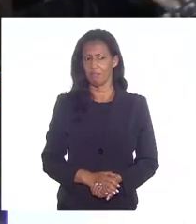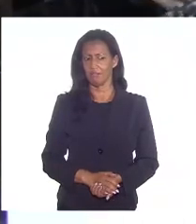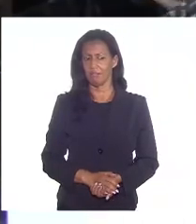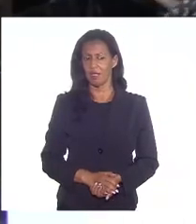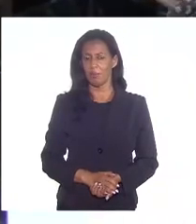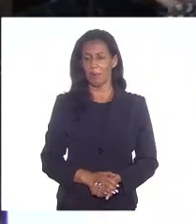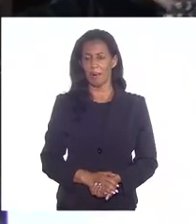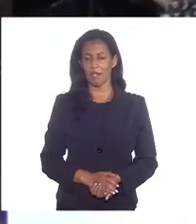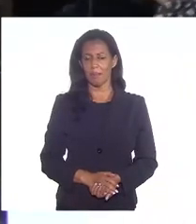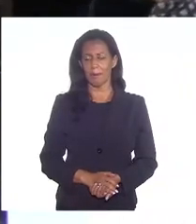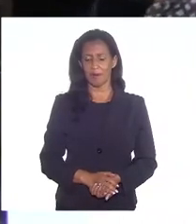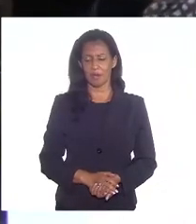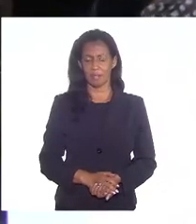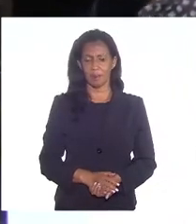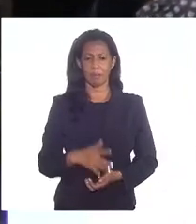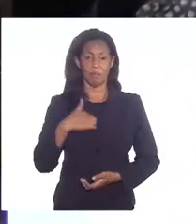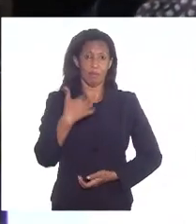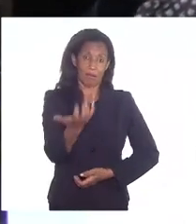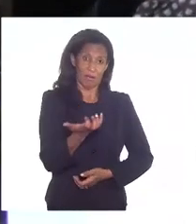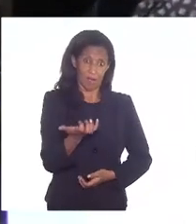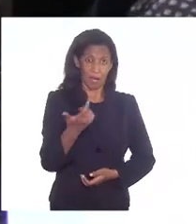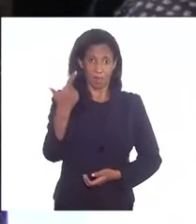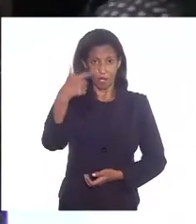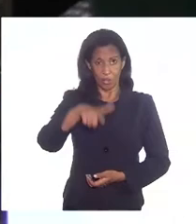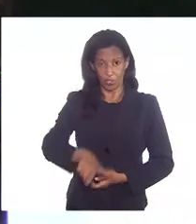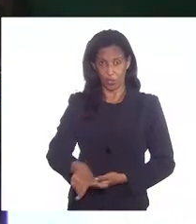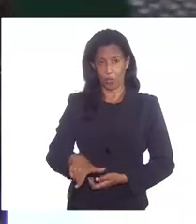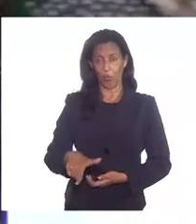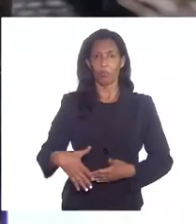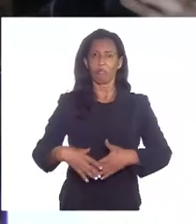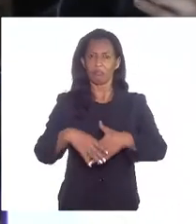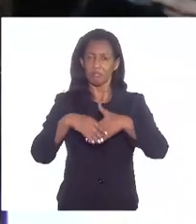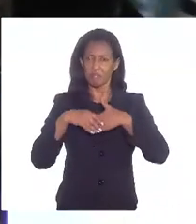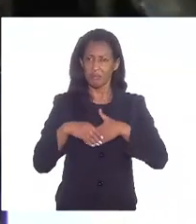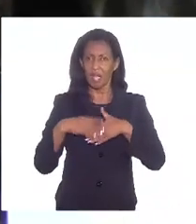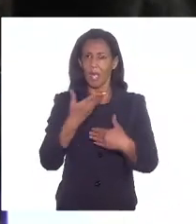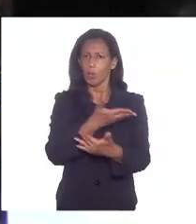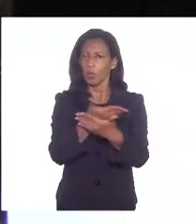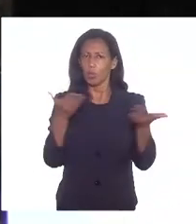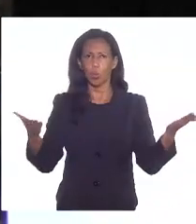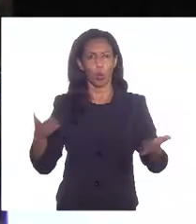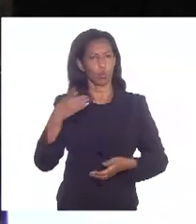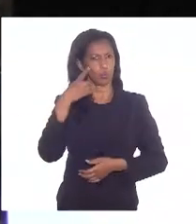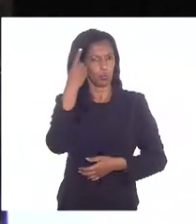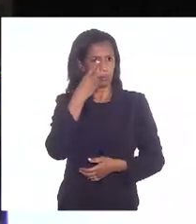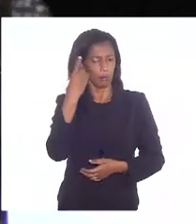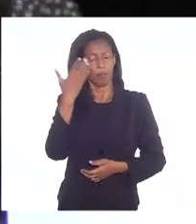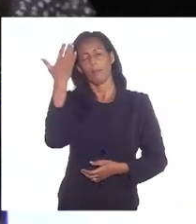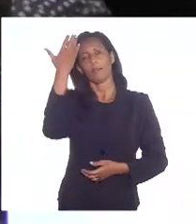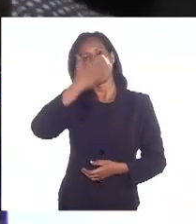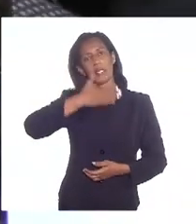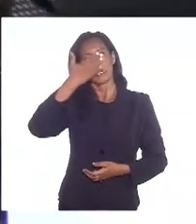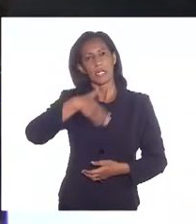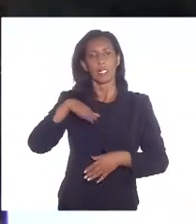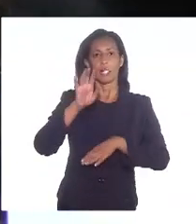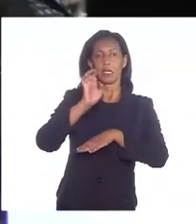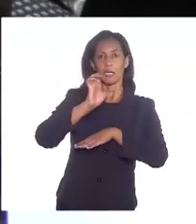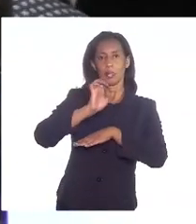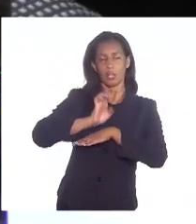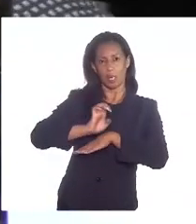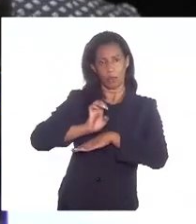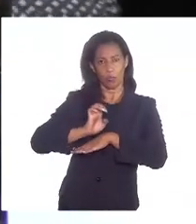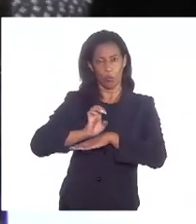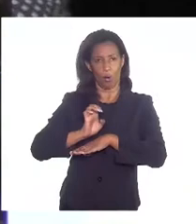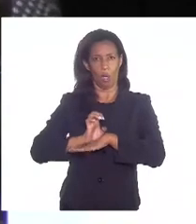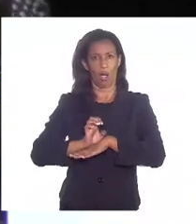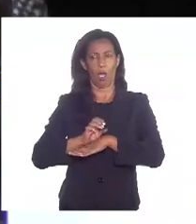queria mais uma vez saudar todos os presentes, saudar os parlamentares aqui presentes, deputados estaduais, secretários, representantes